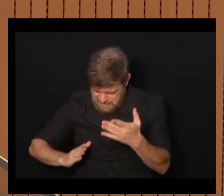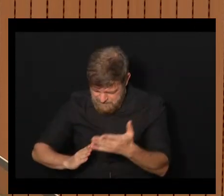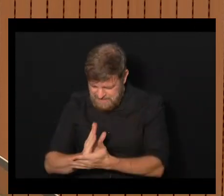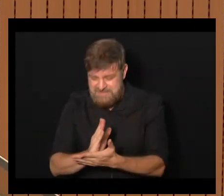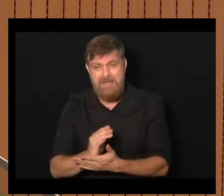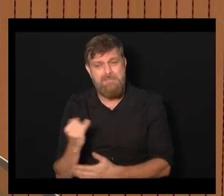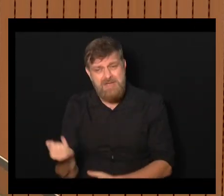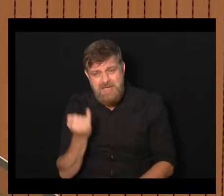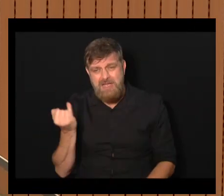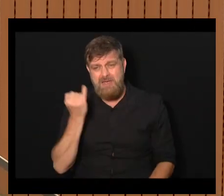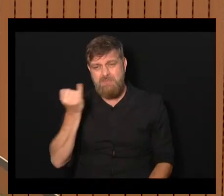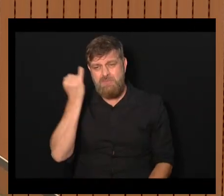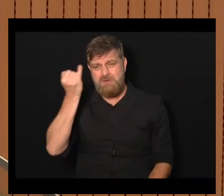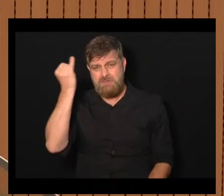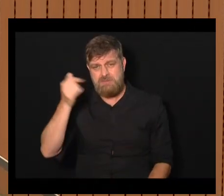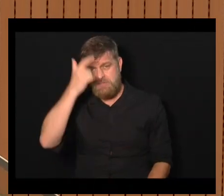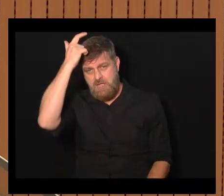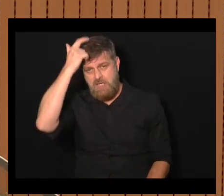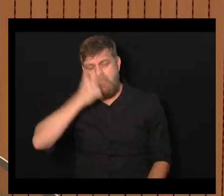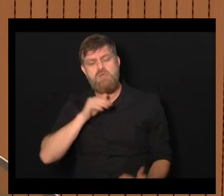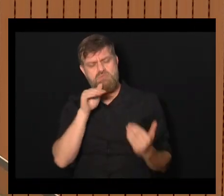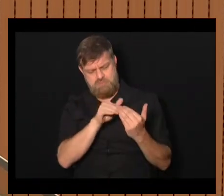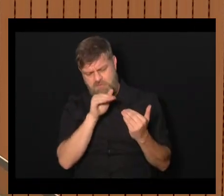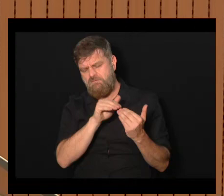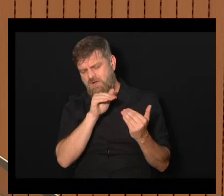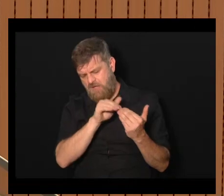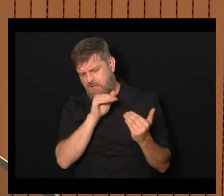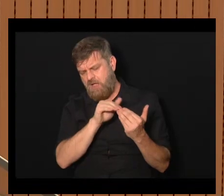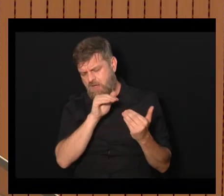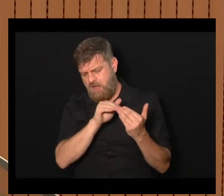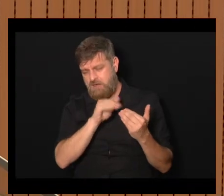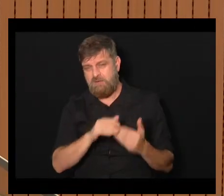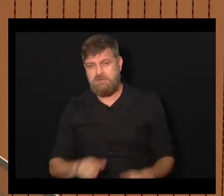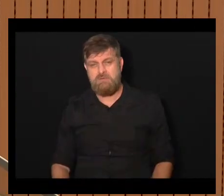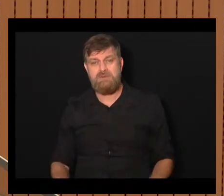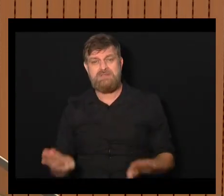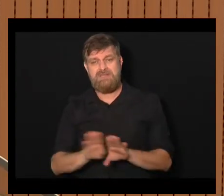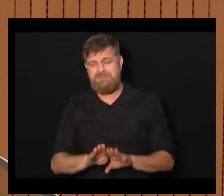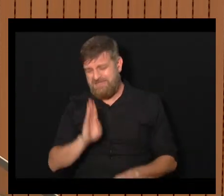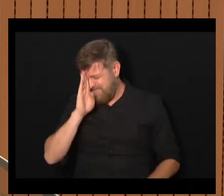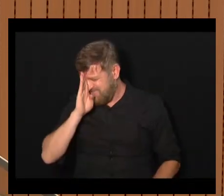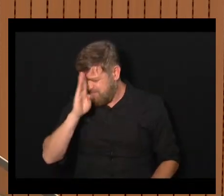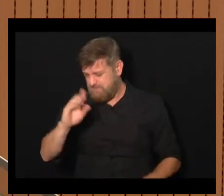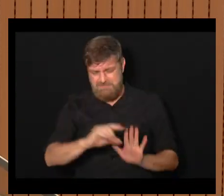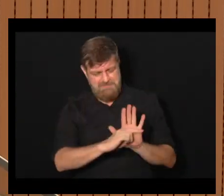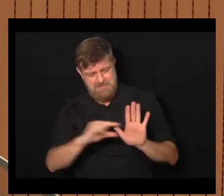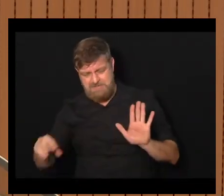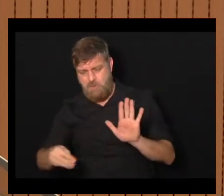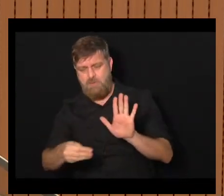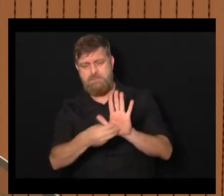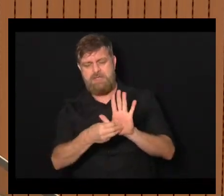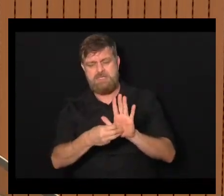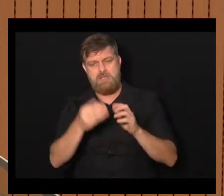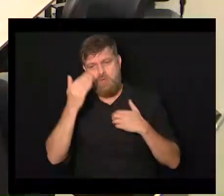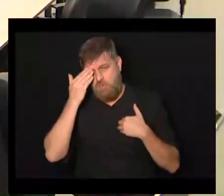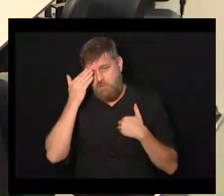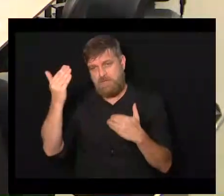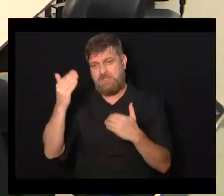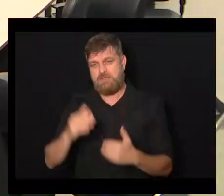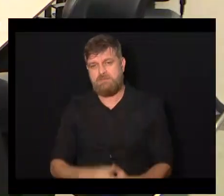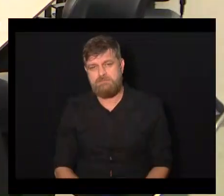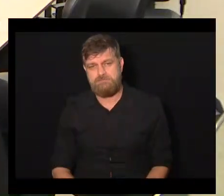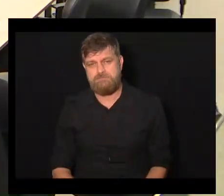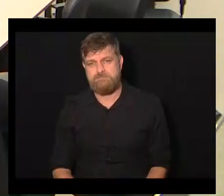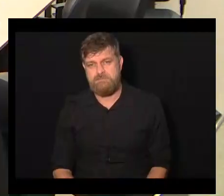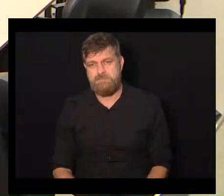devida importância, e por isso serei favorável a esse projeto e especialmente à emenda. Muito obrigado. Obrigado, vereador Vinícius